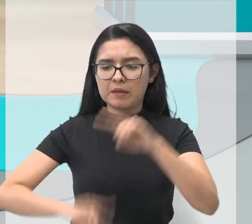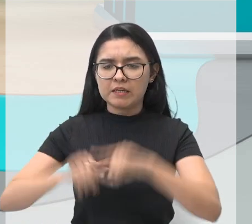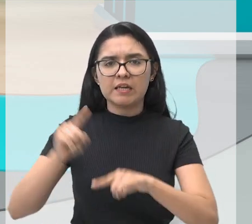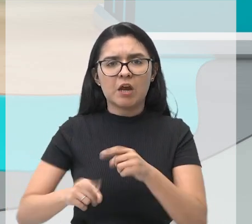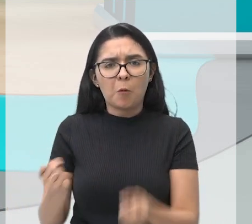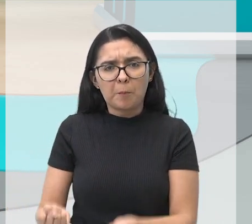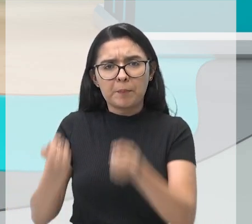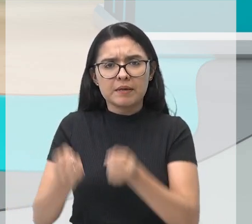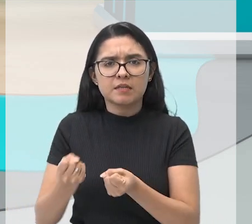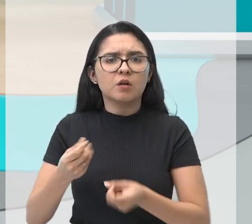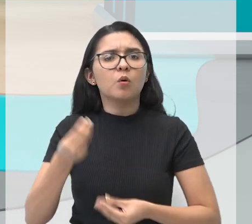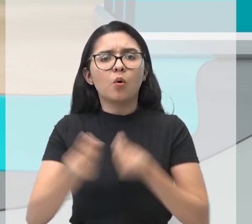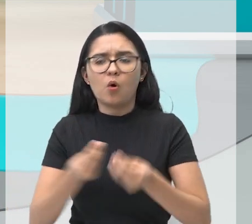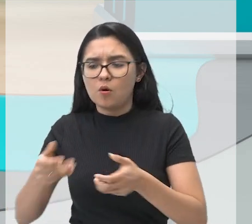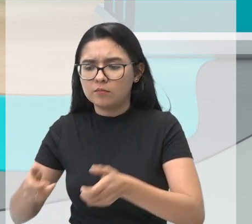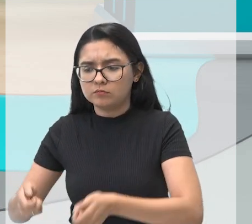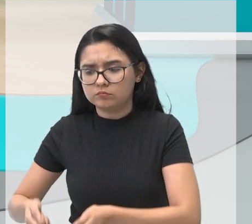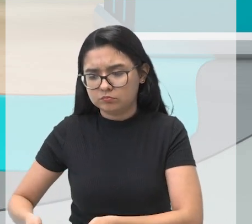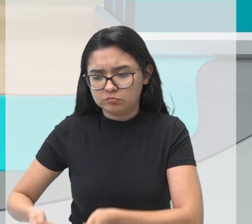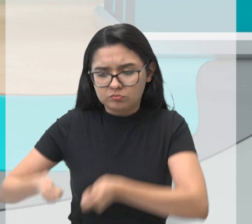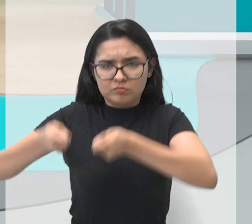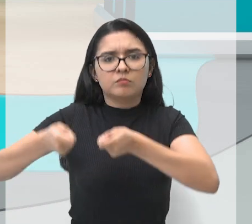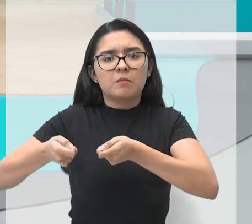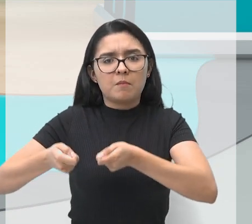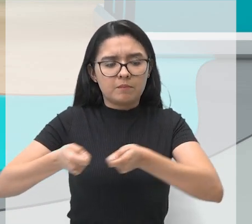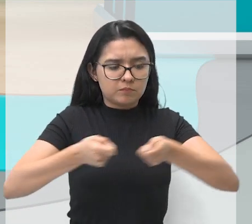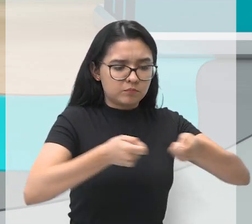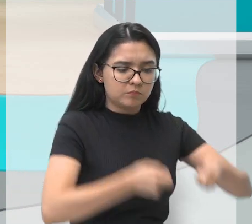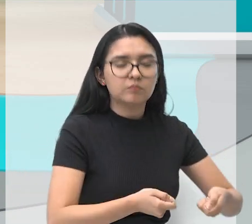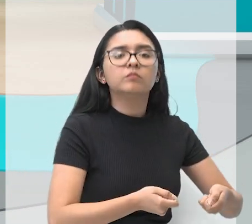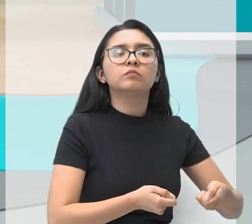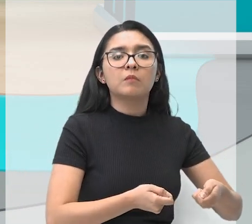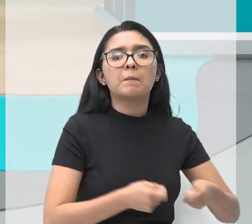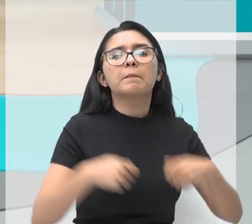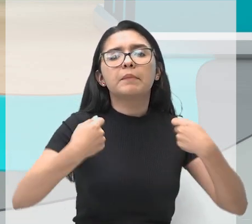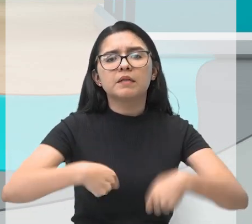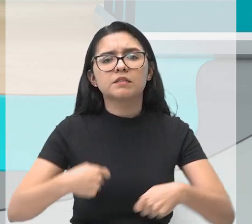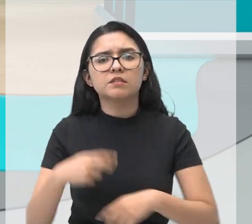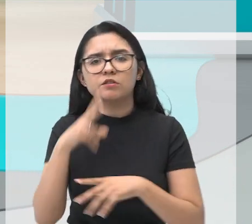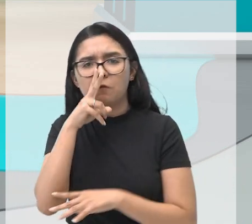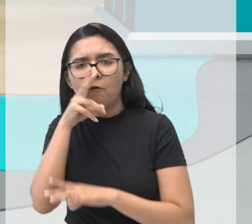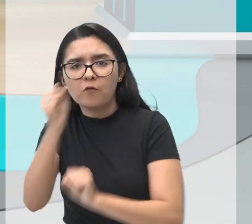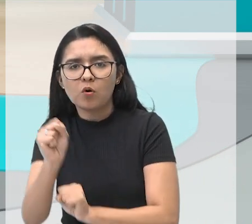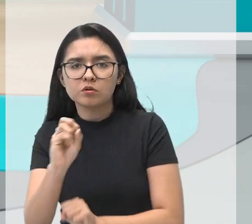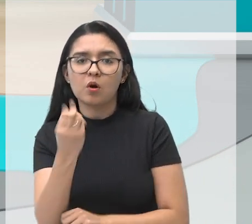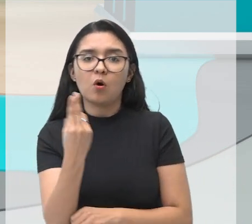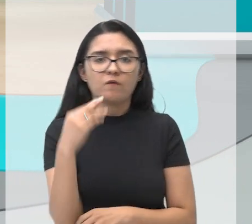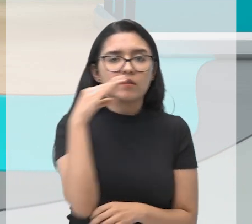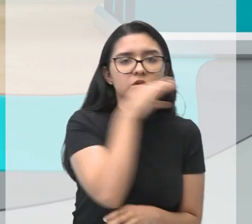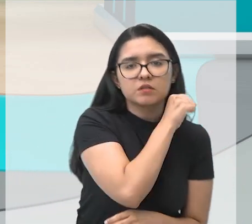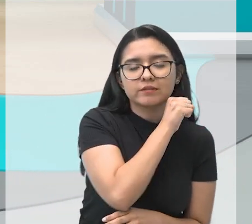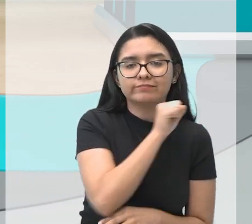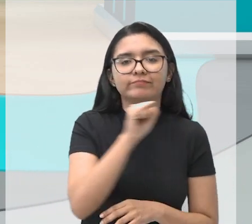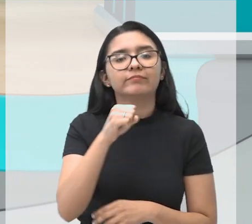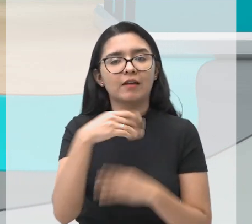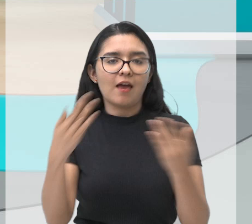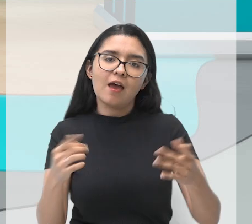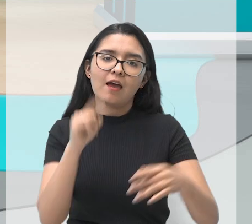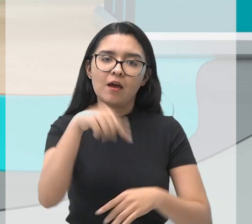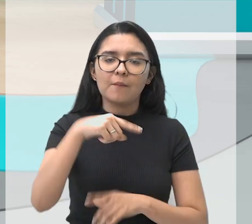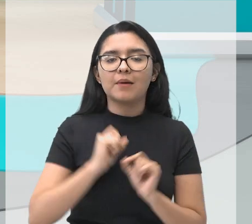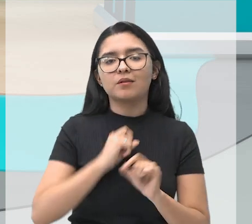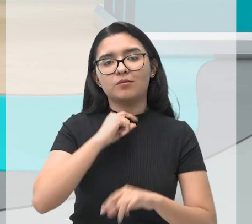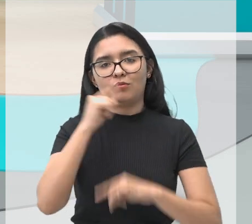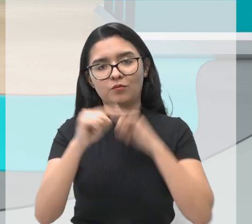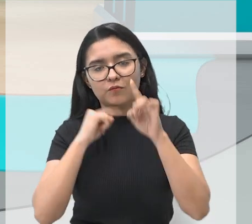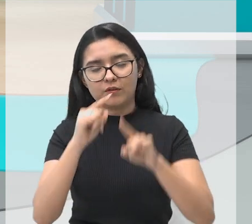né? O que você precisa? De força ou de velocidade? Essa é uma das dúvidas que pode de repente